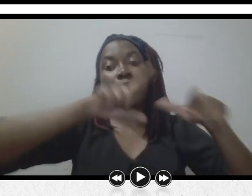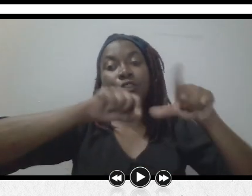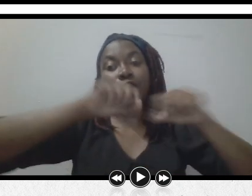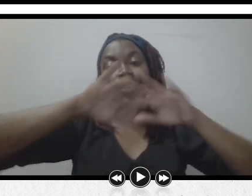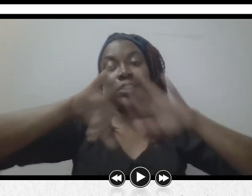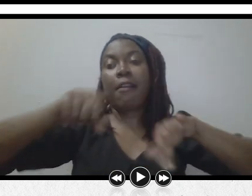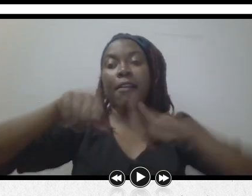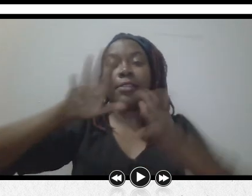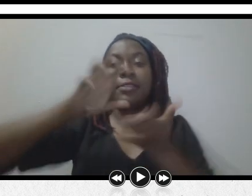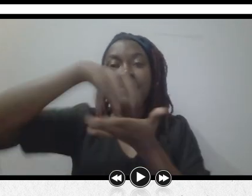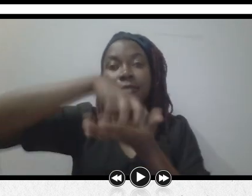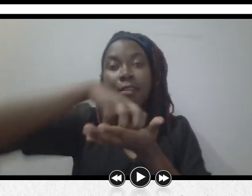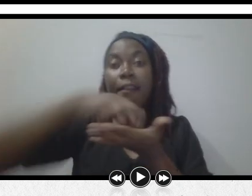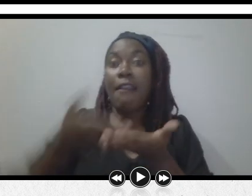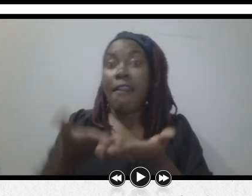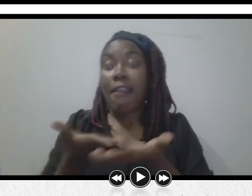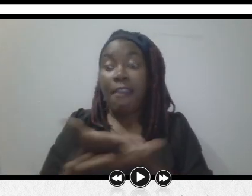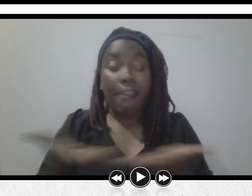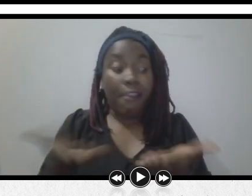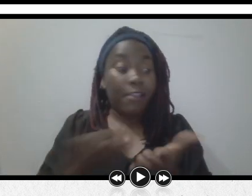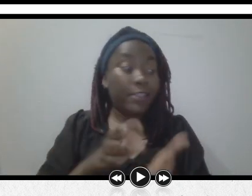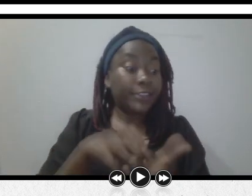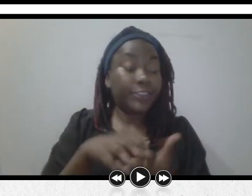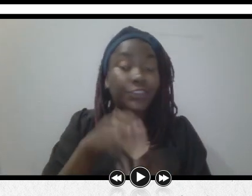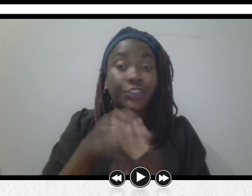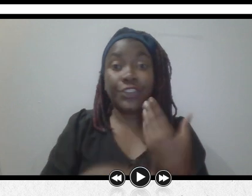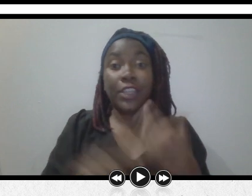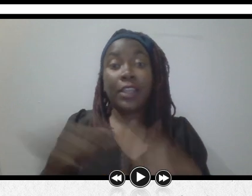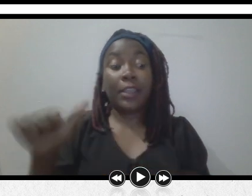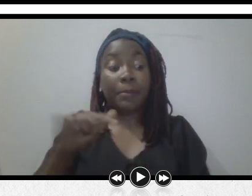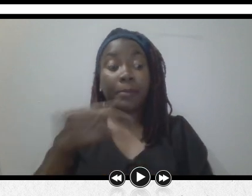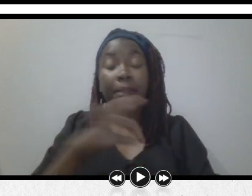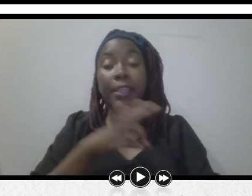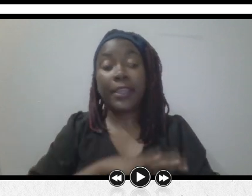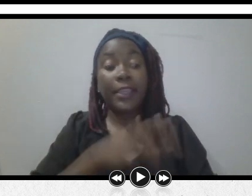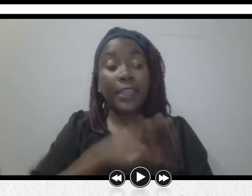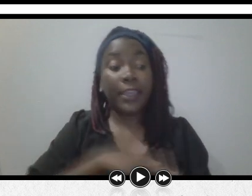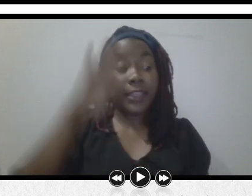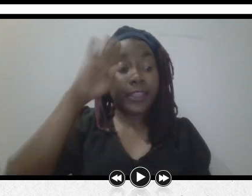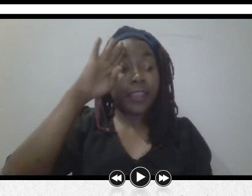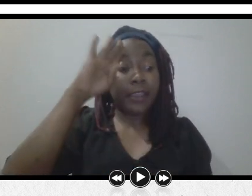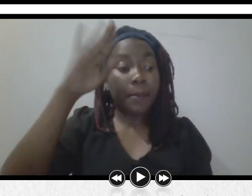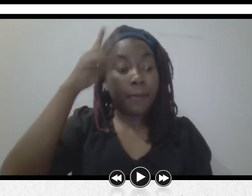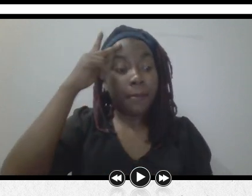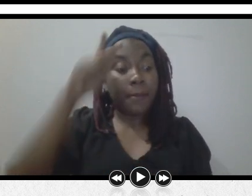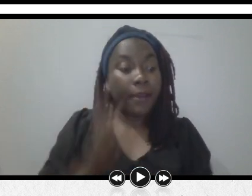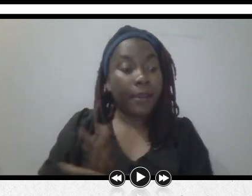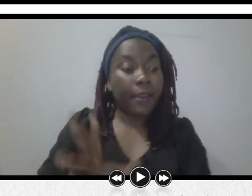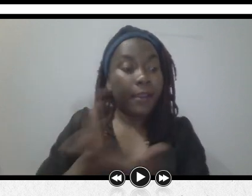um local de triagem, e esse local é a central de triagem. E essas centrais, elas geram empregos e